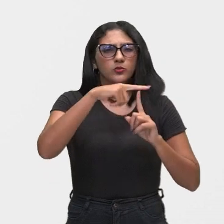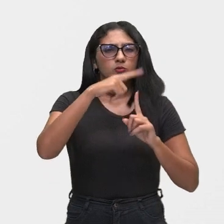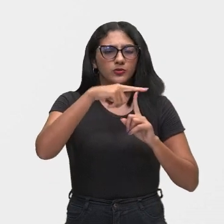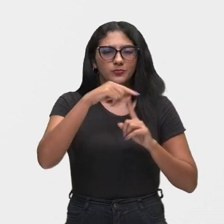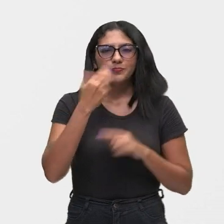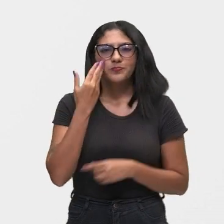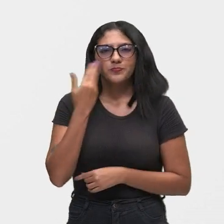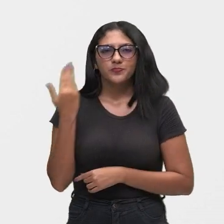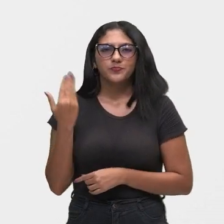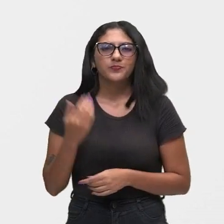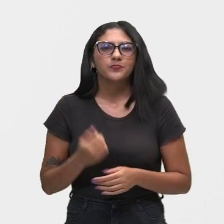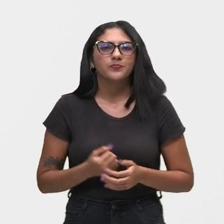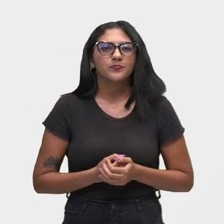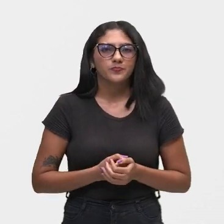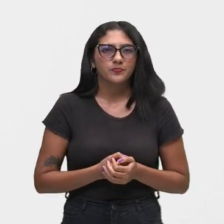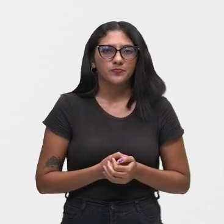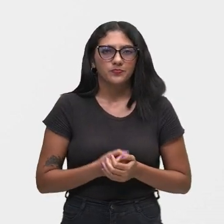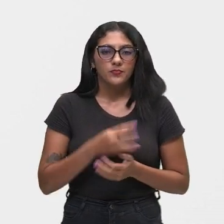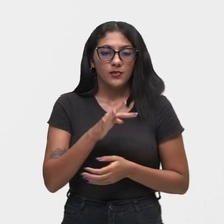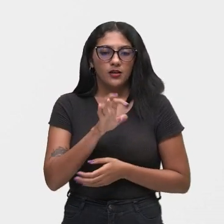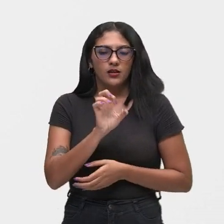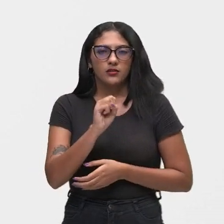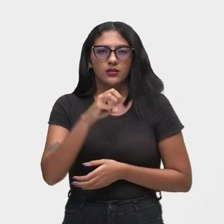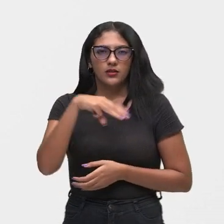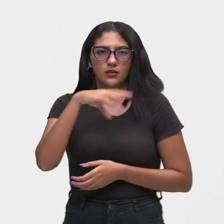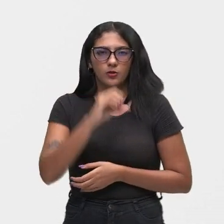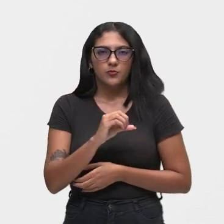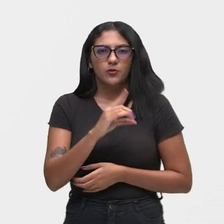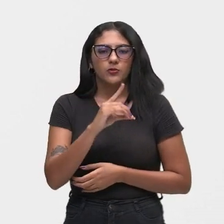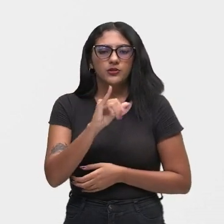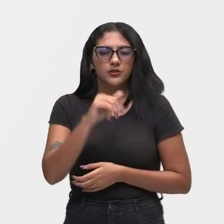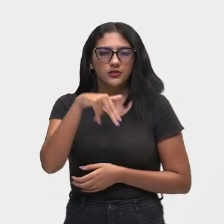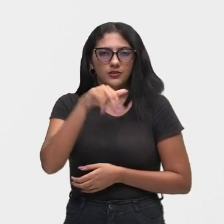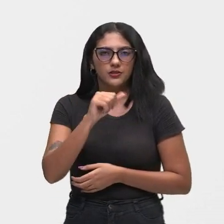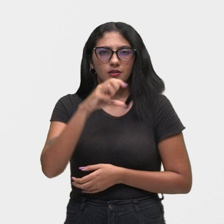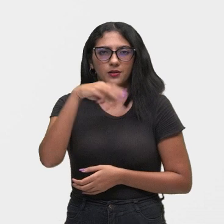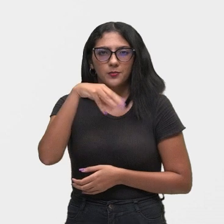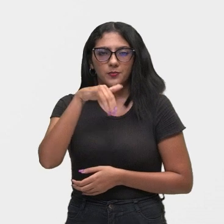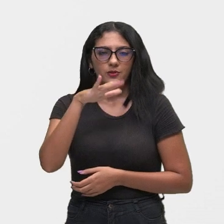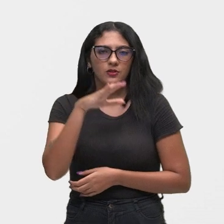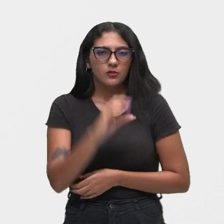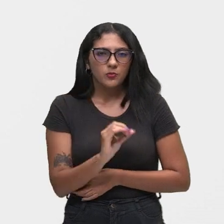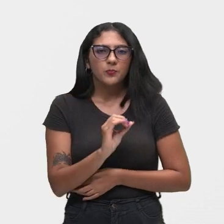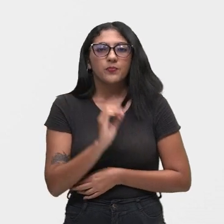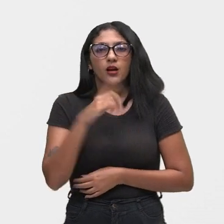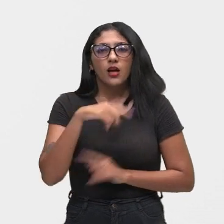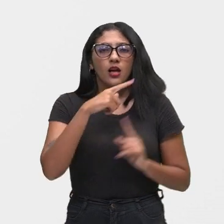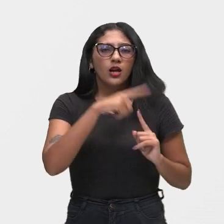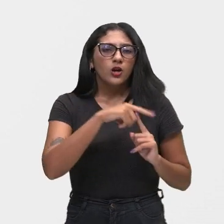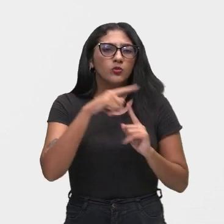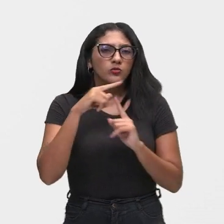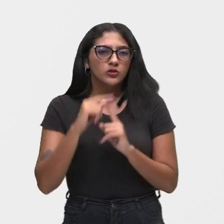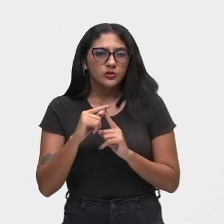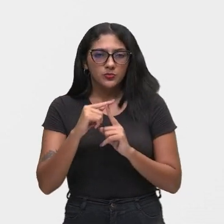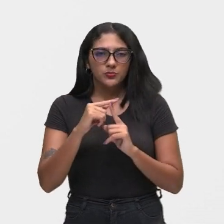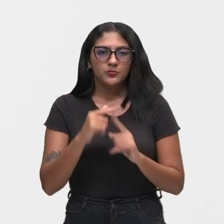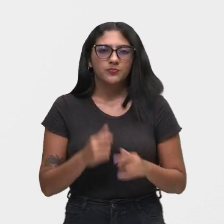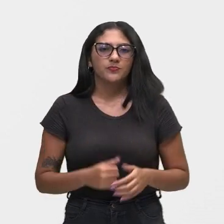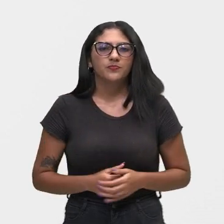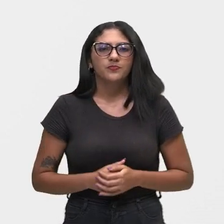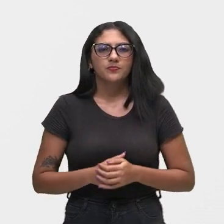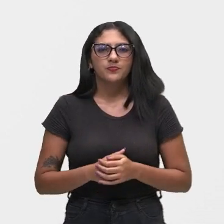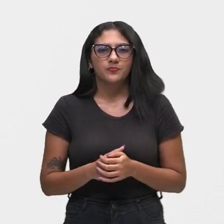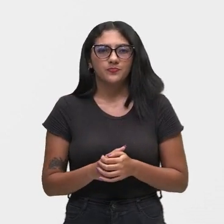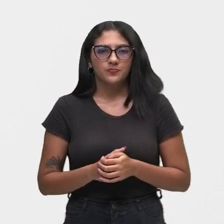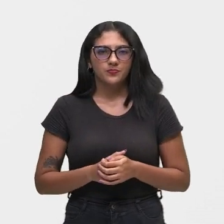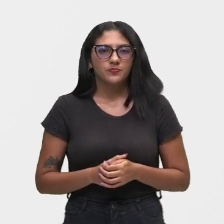é o ciclo termodinâmico. Então, classificados quanto ao tipo de ciclo termodinâmico. Tá?